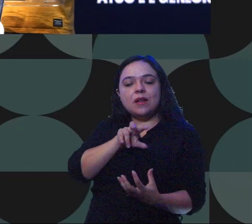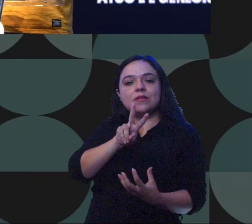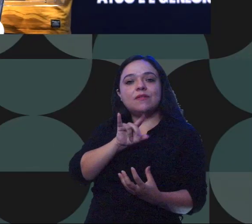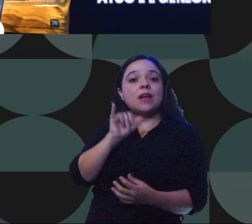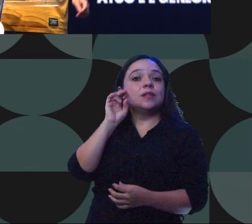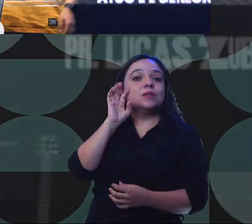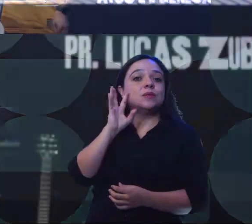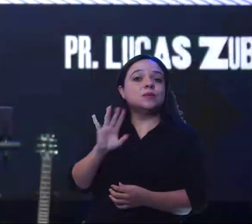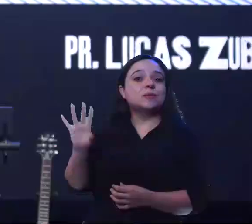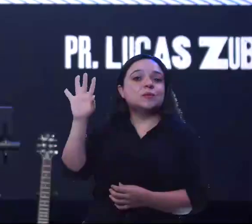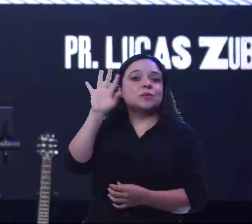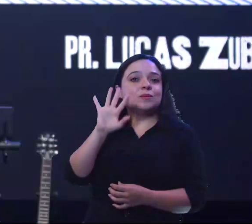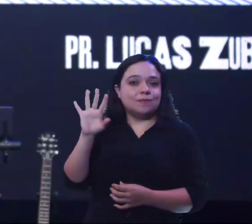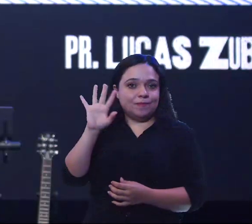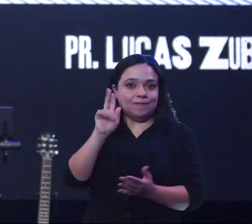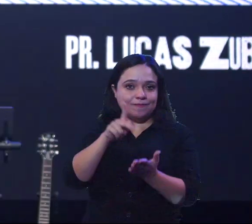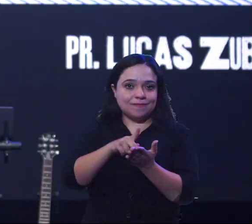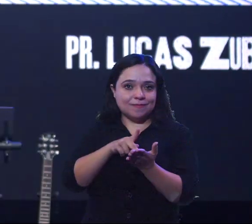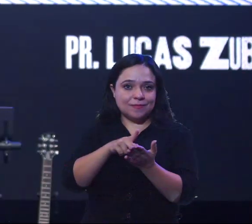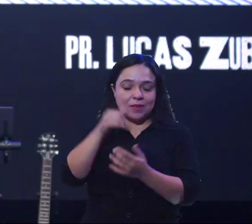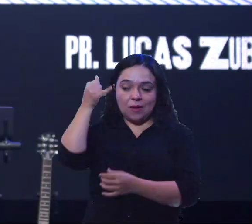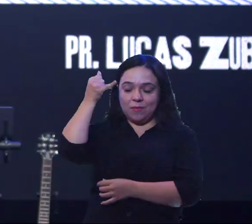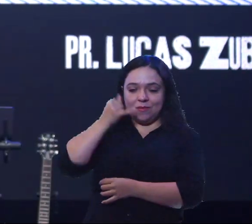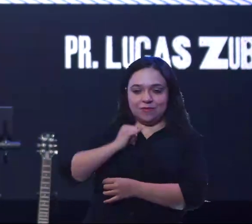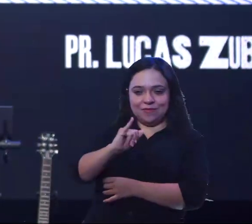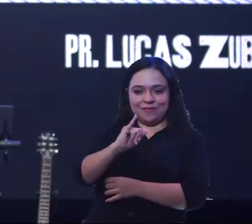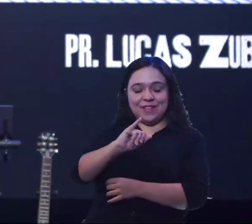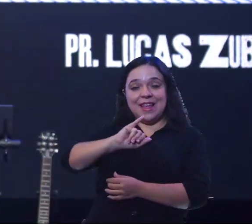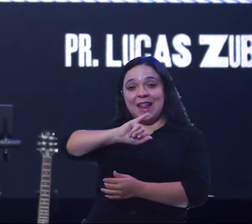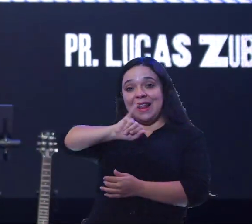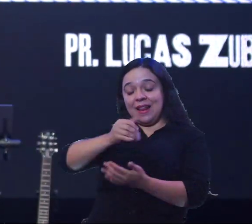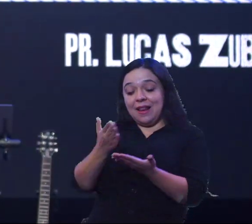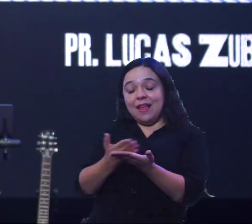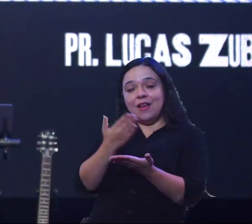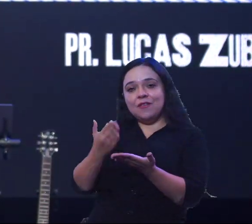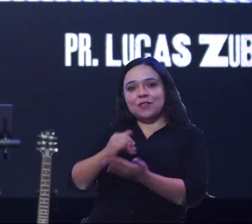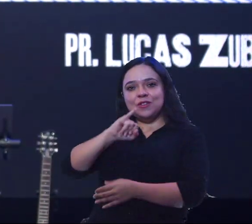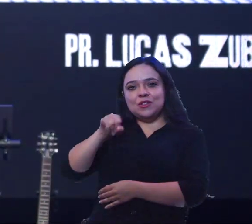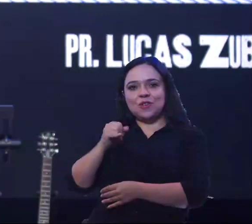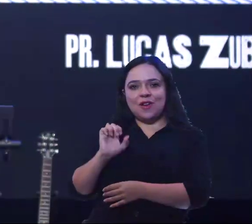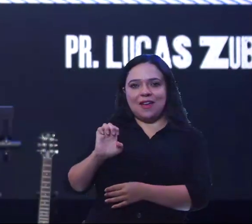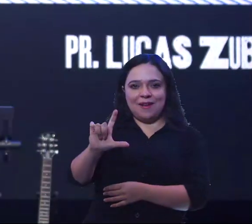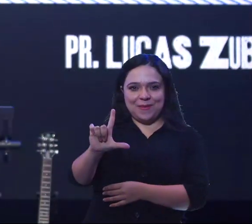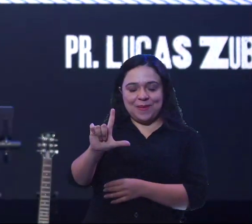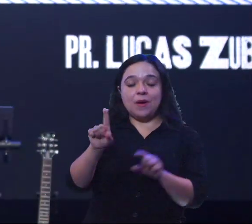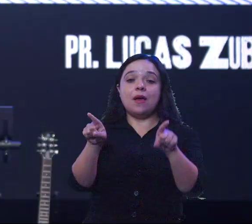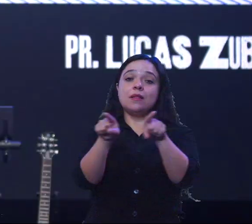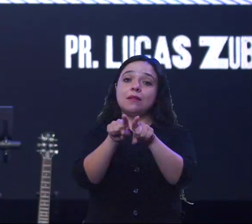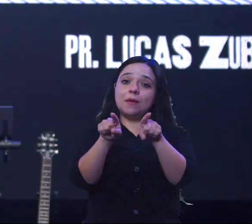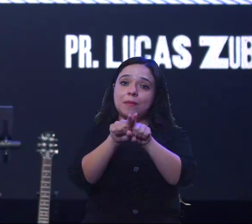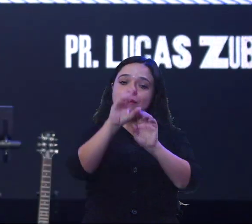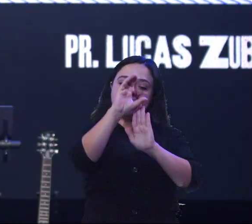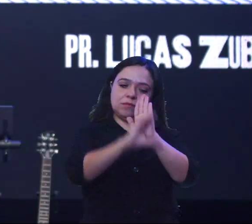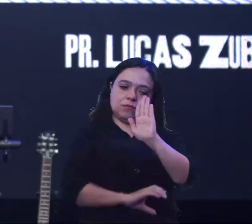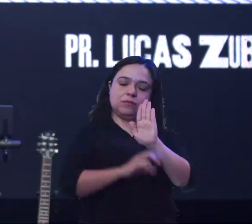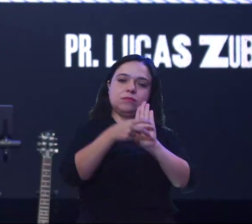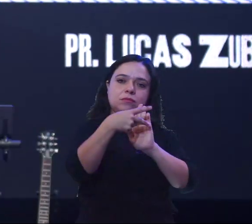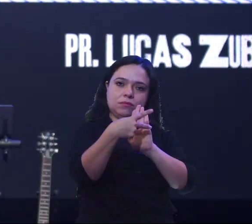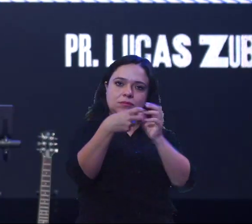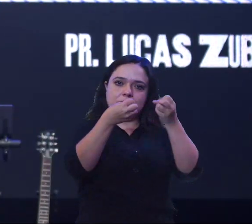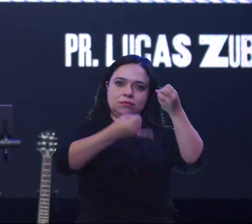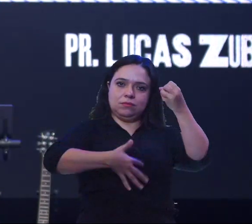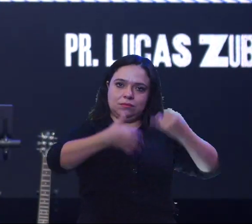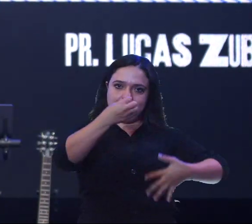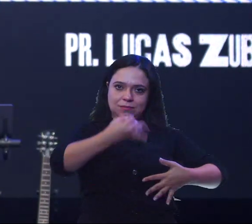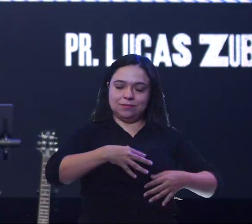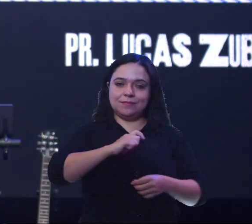uma profecia, na verdade, do livro de Joel, no capítulo 2, falando sobre o derramamento do Espírito sobre toda a